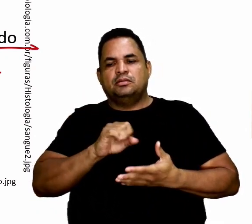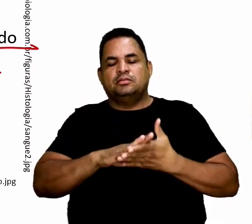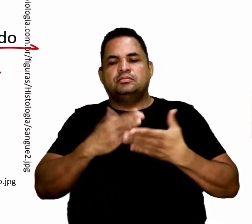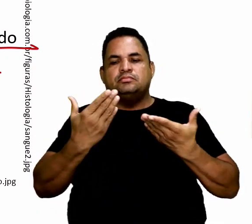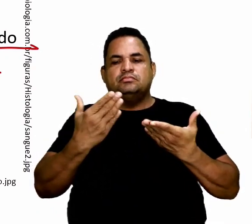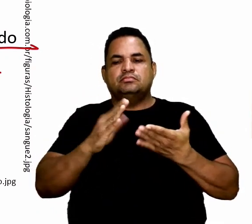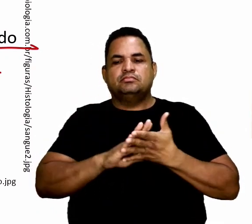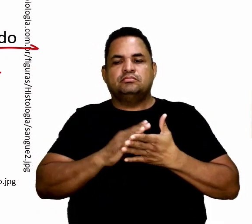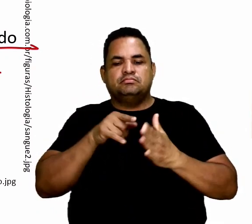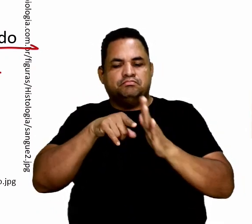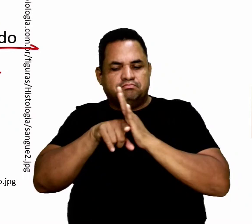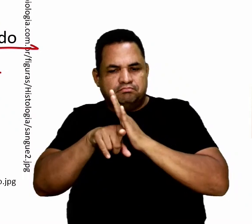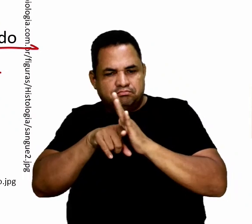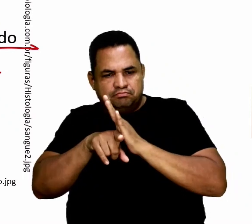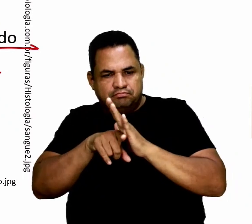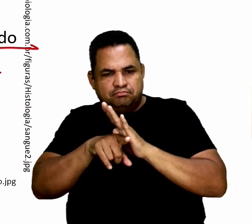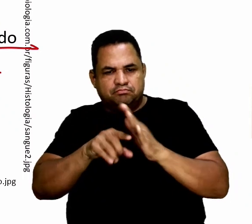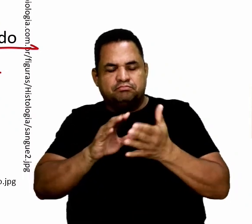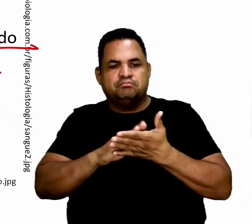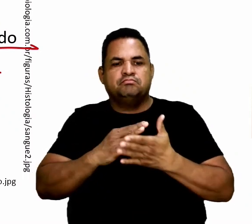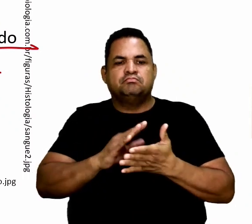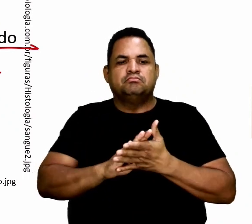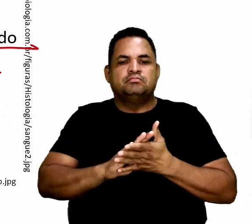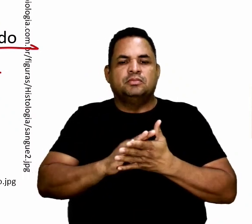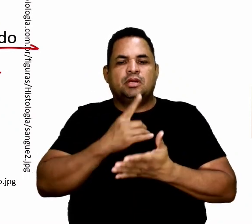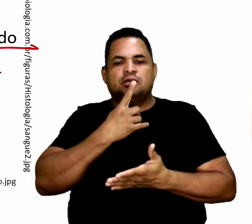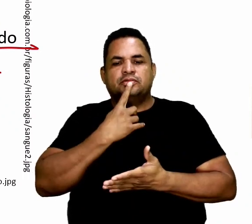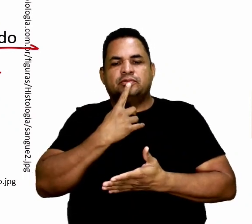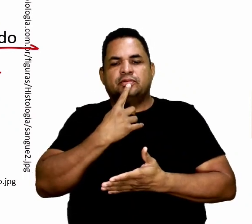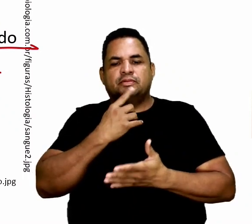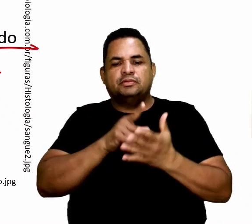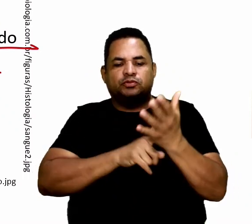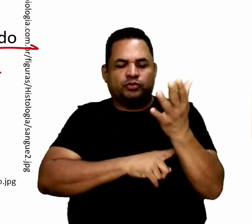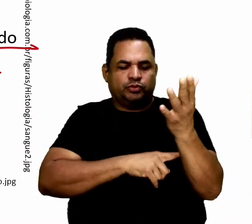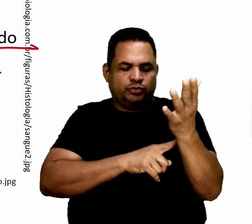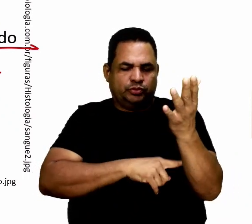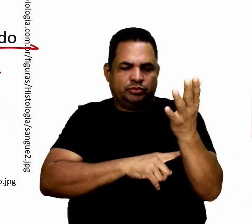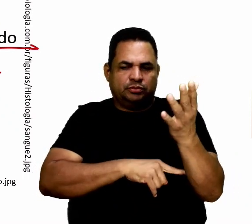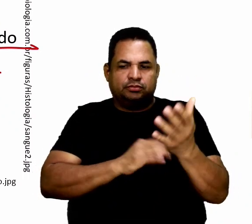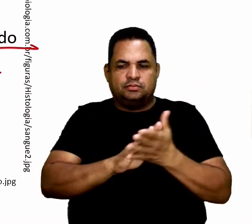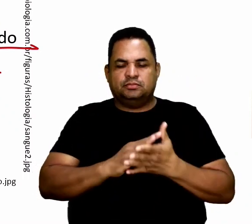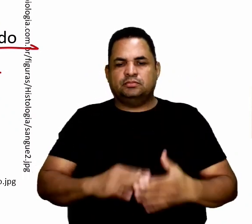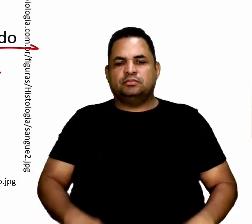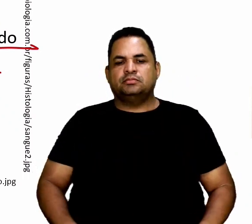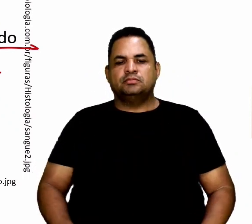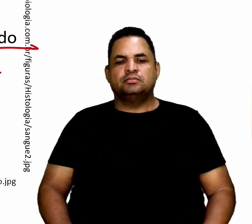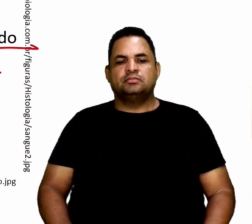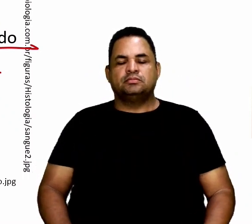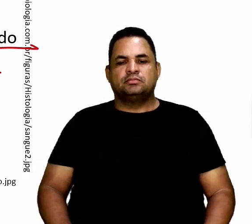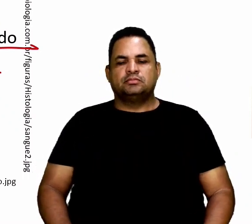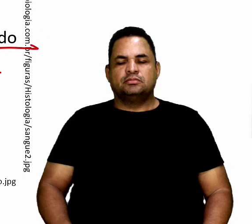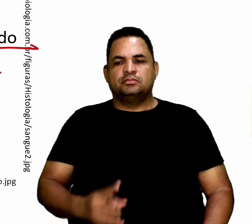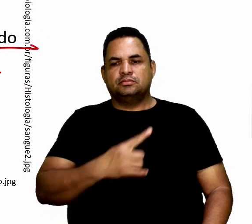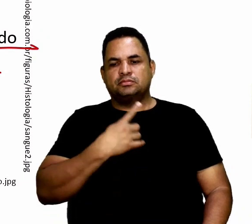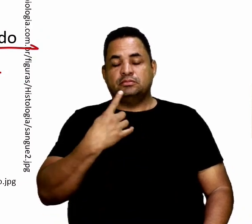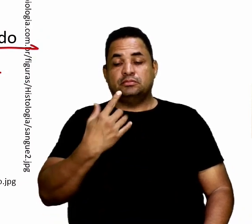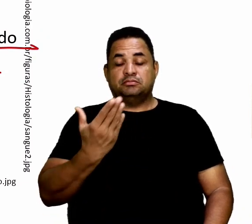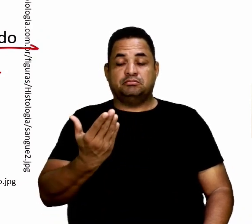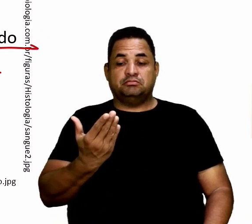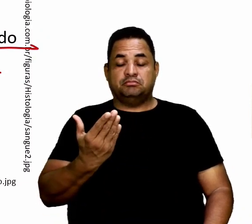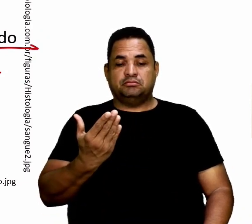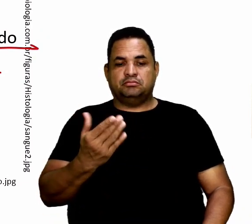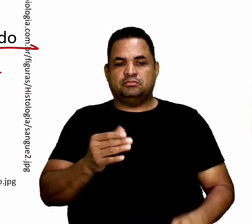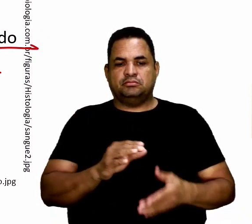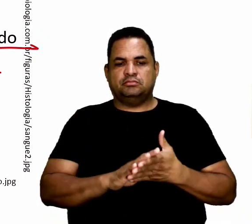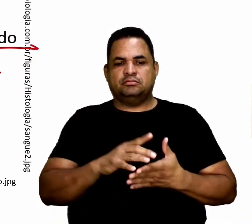sendo investigadas na parte vermelha do sangue mesmo, né? Ali dos elementos figurados que nós chamamos, tá? E aí